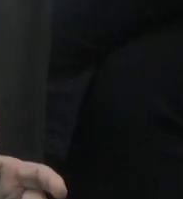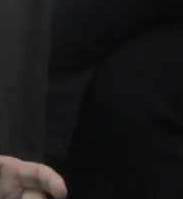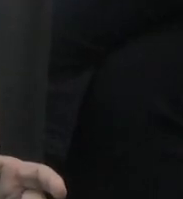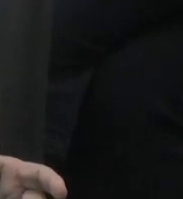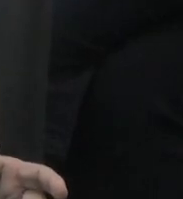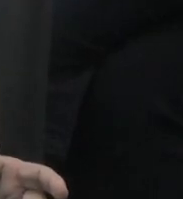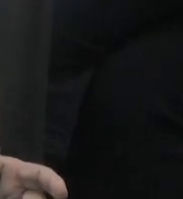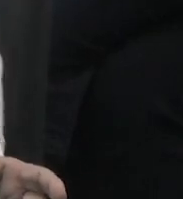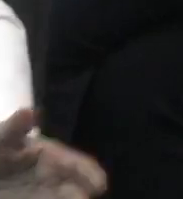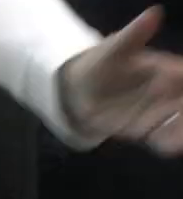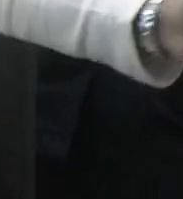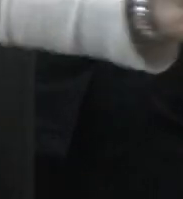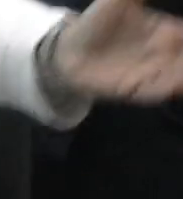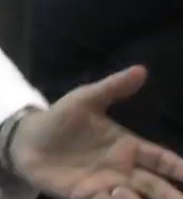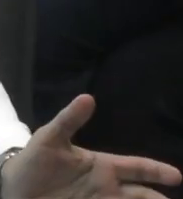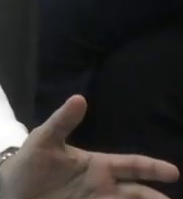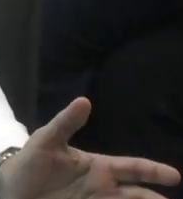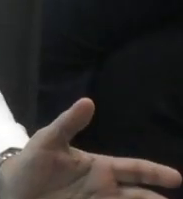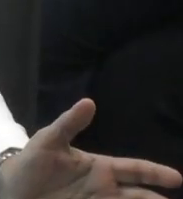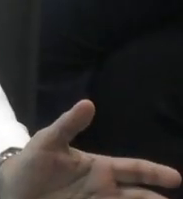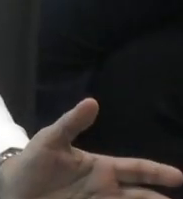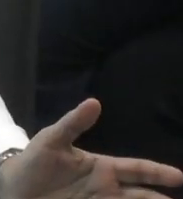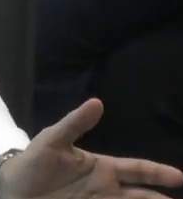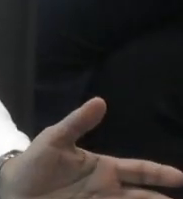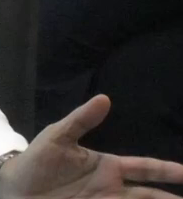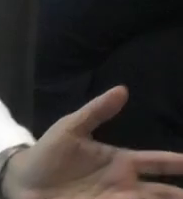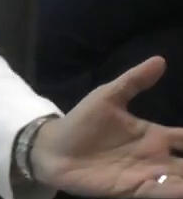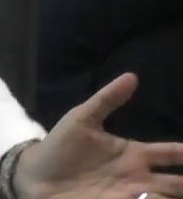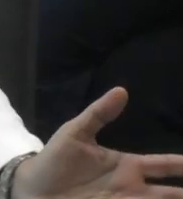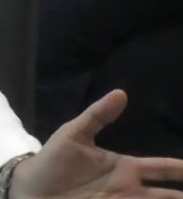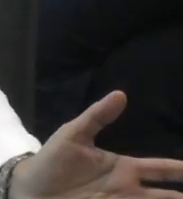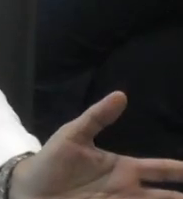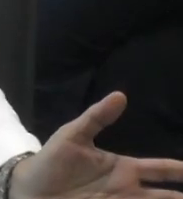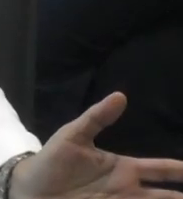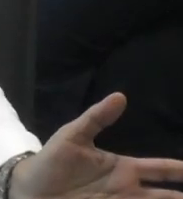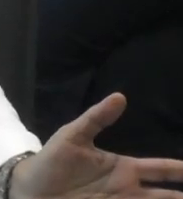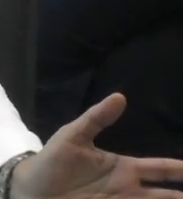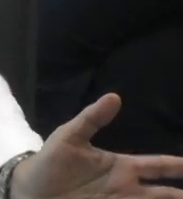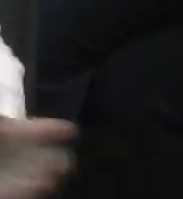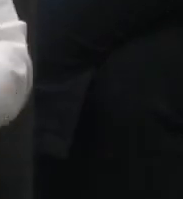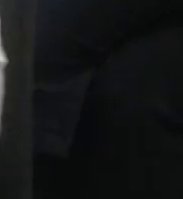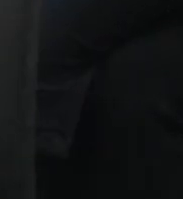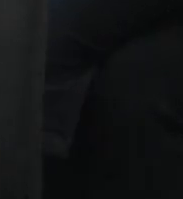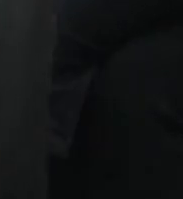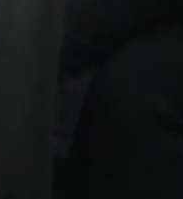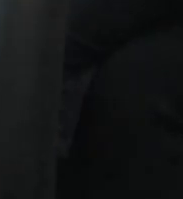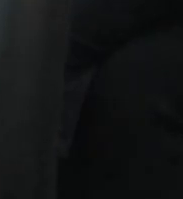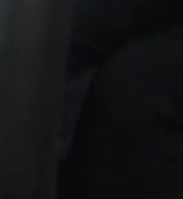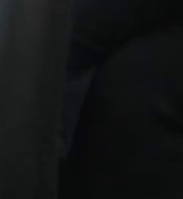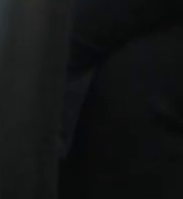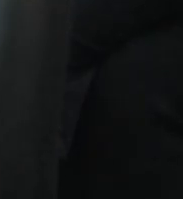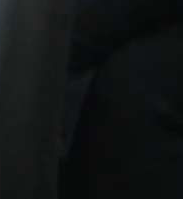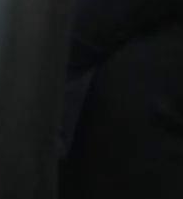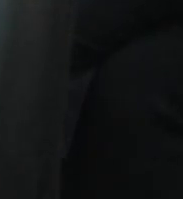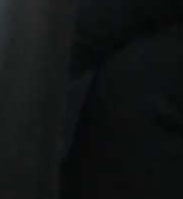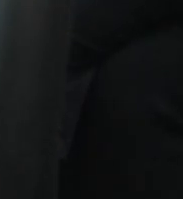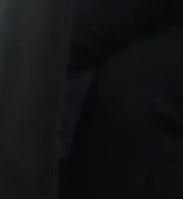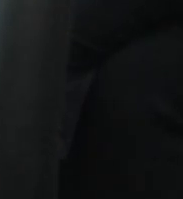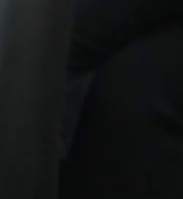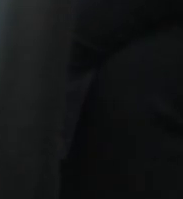e carcerário a gente tem quase 70% de pessoas negras encarceradas das presas